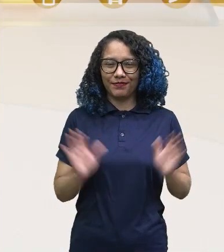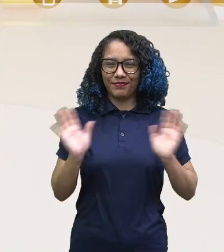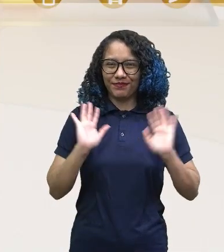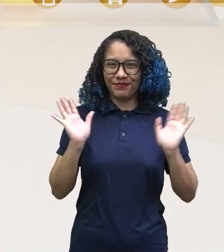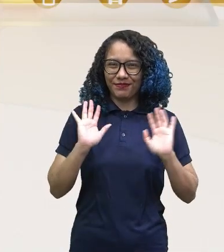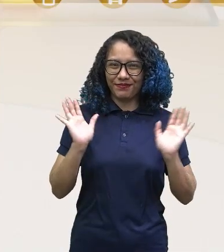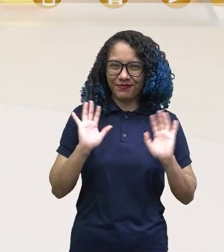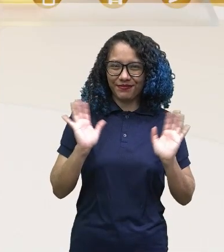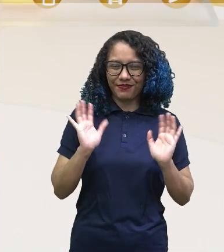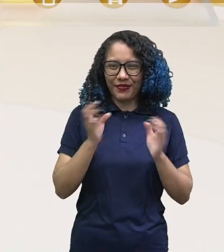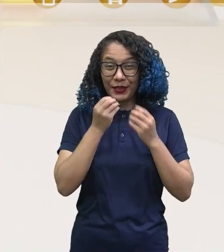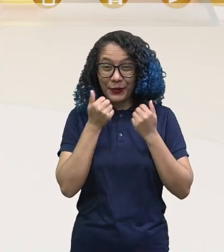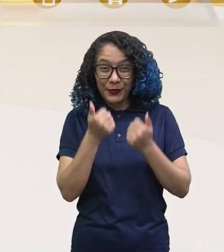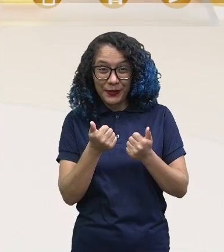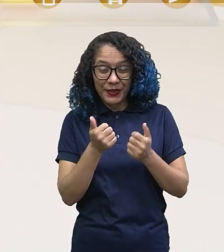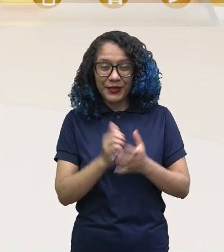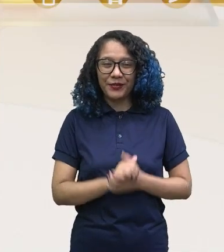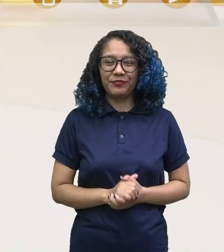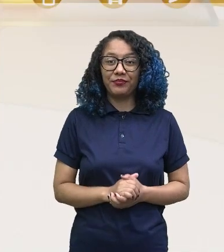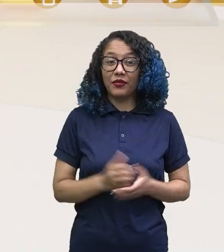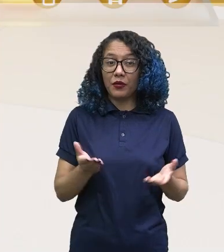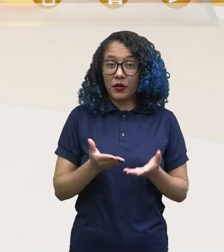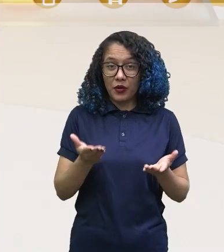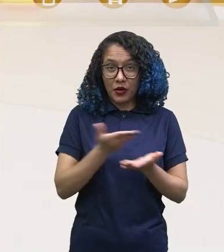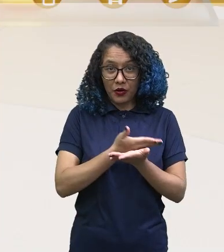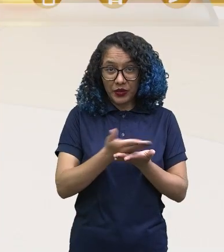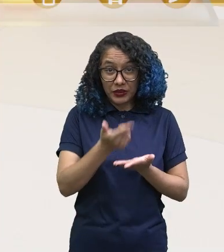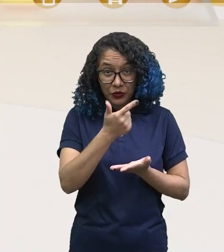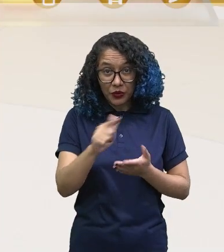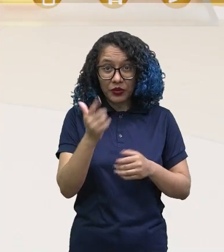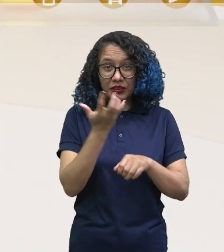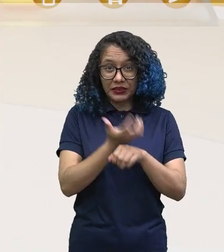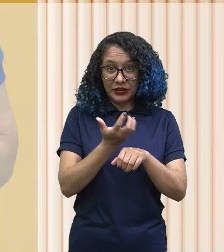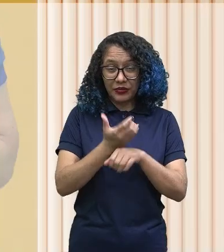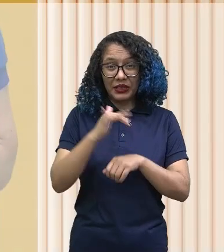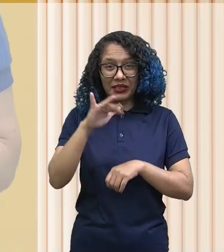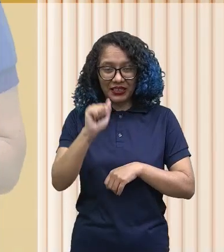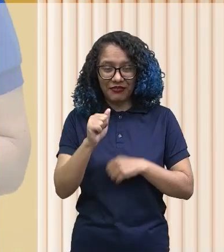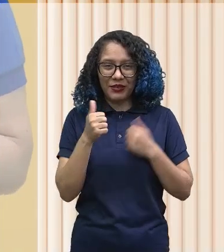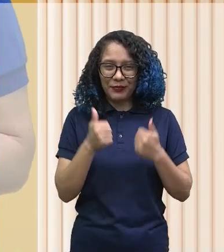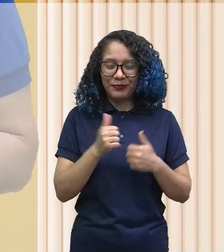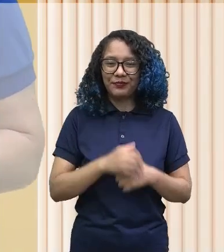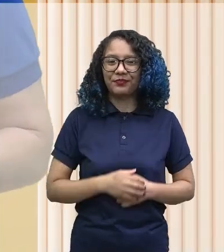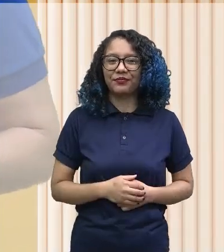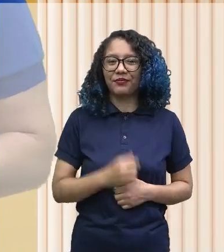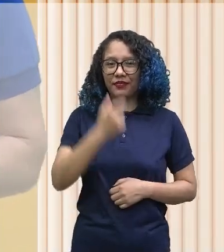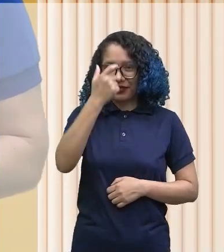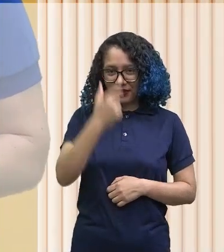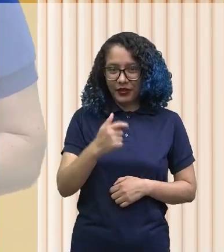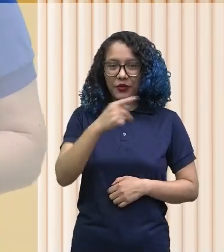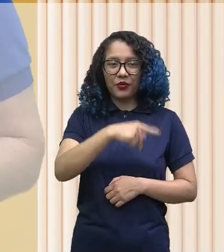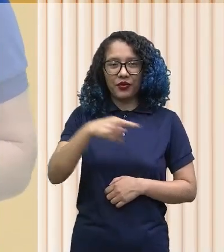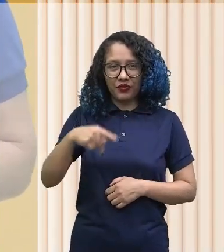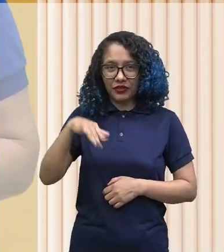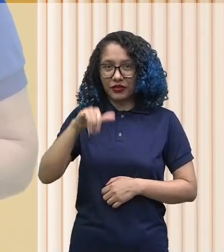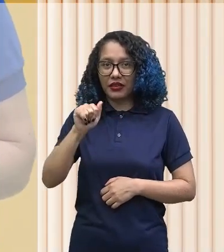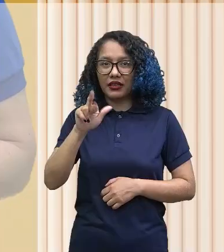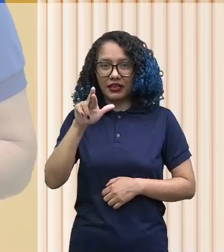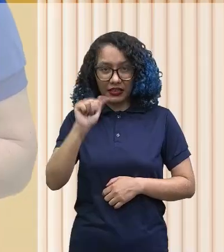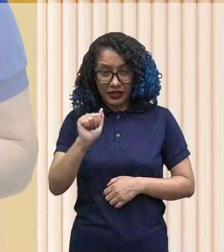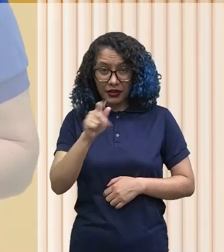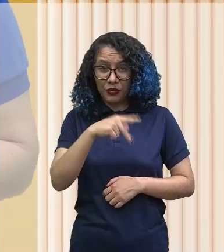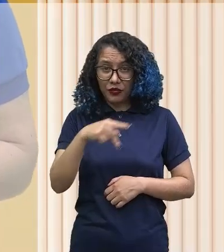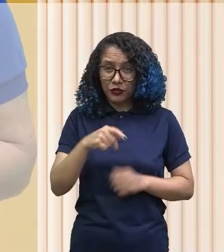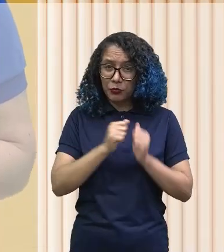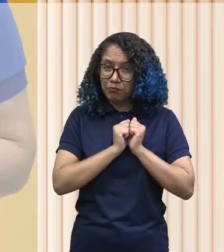Olá, queridos, tudo bem com vocês? Iniciamos mais uma IFA. Eu sou a professora Yara Graça, a professora